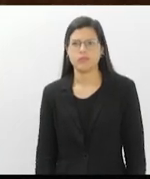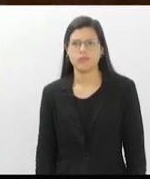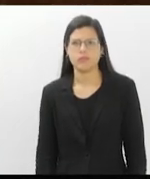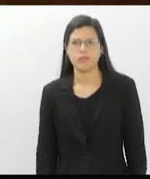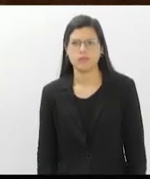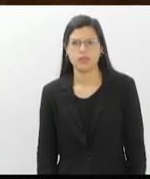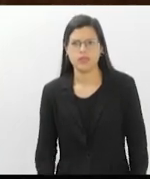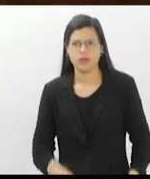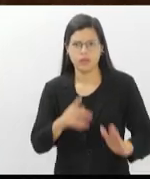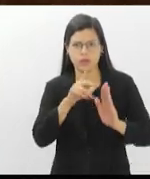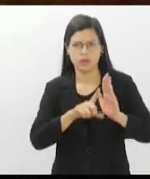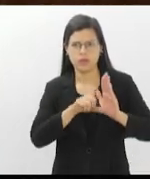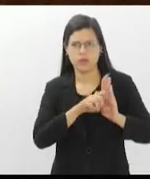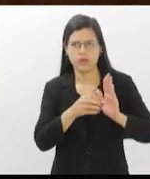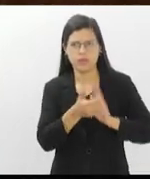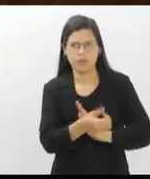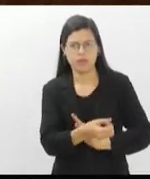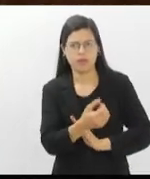projeto de lei